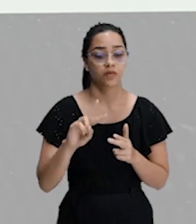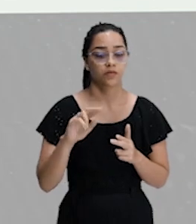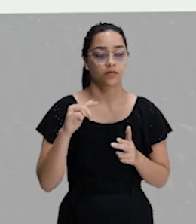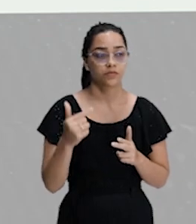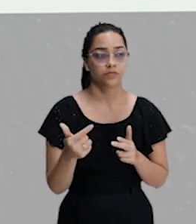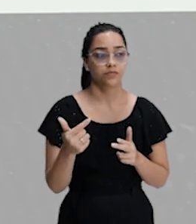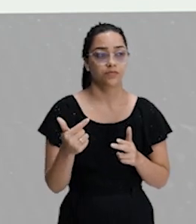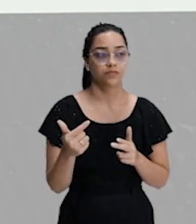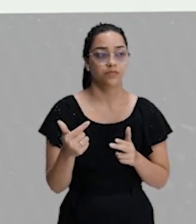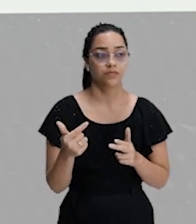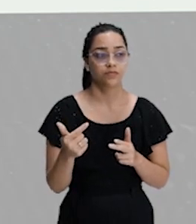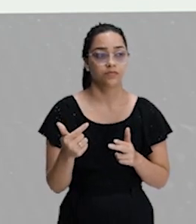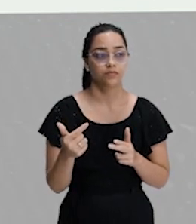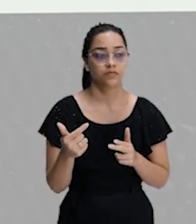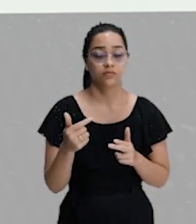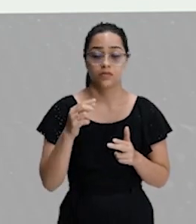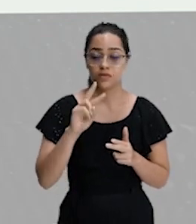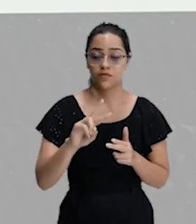V1